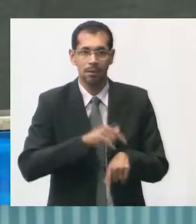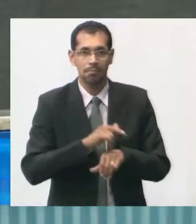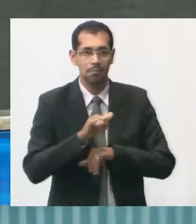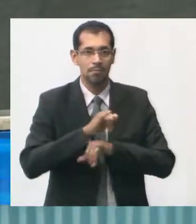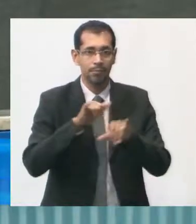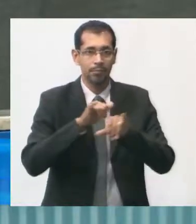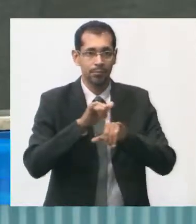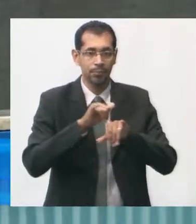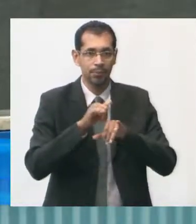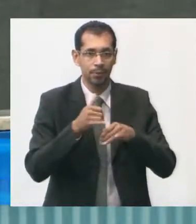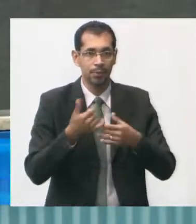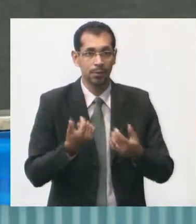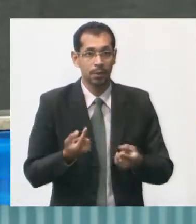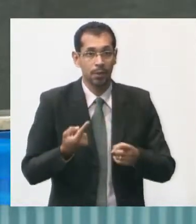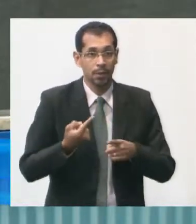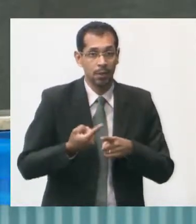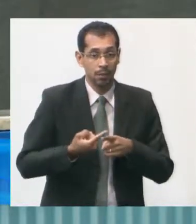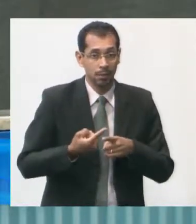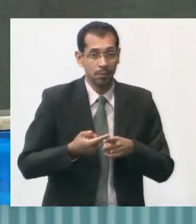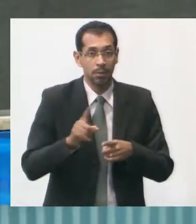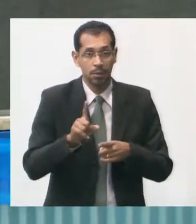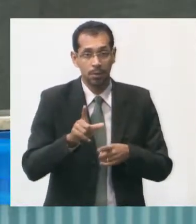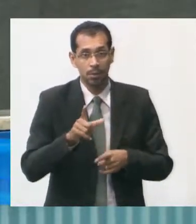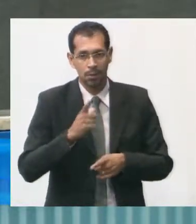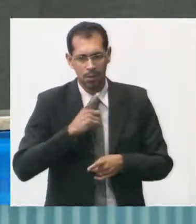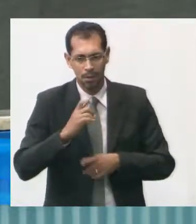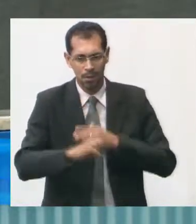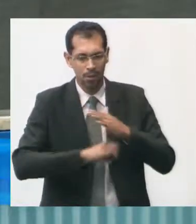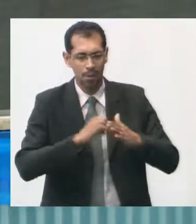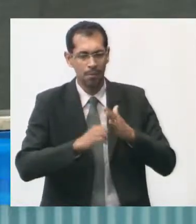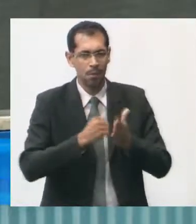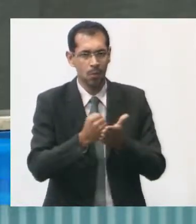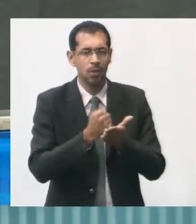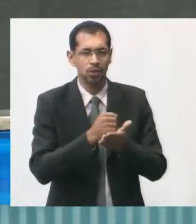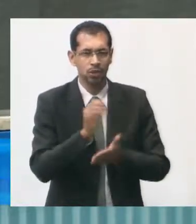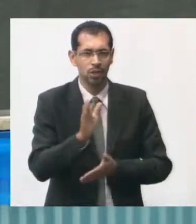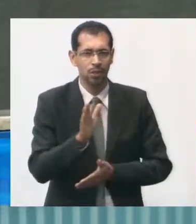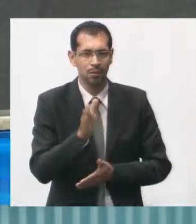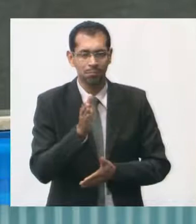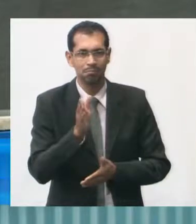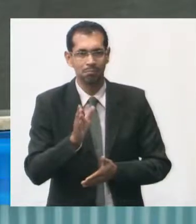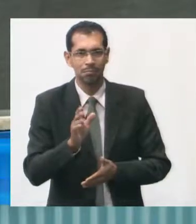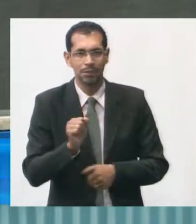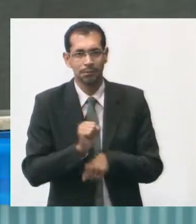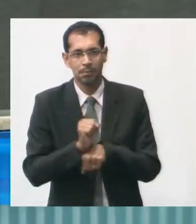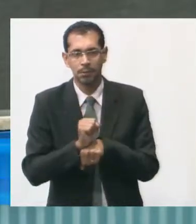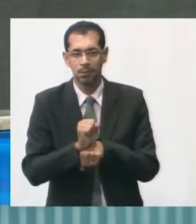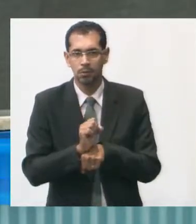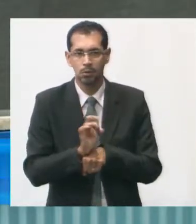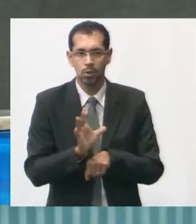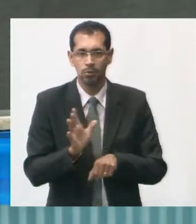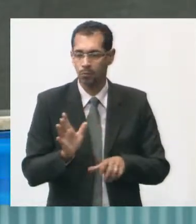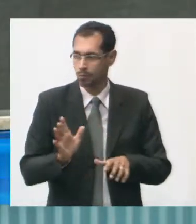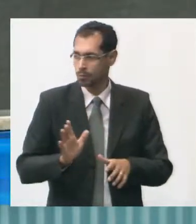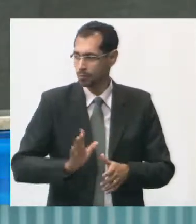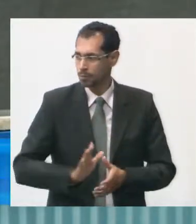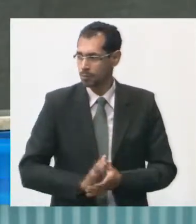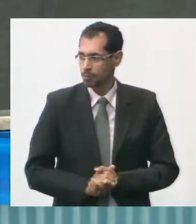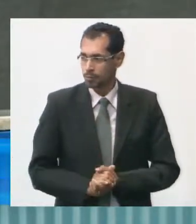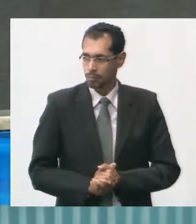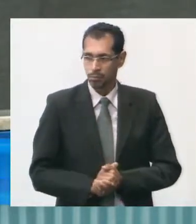A empresa vai sim. Já foi publicado, mas já foi... Se foi um erro, já foi